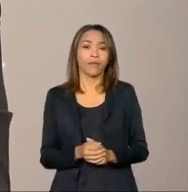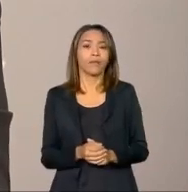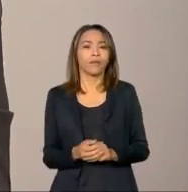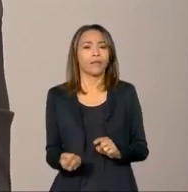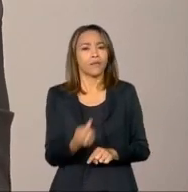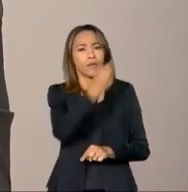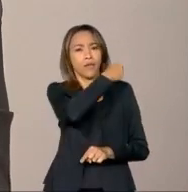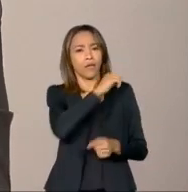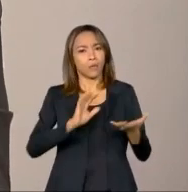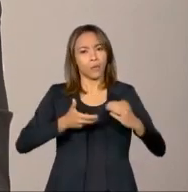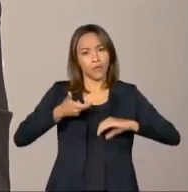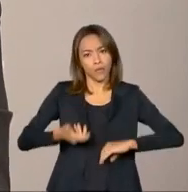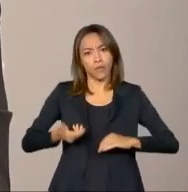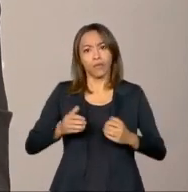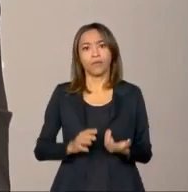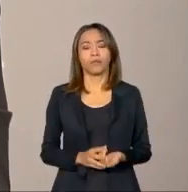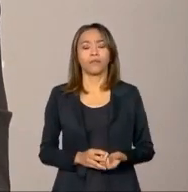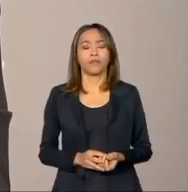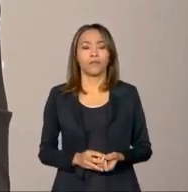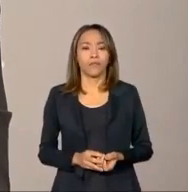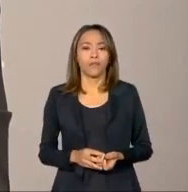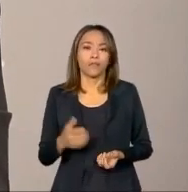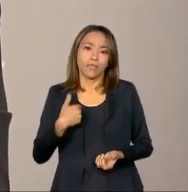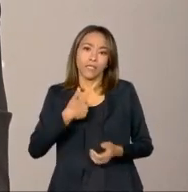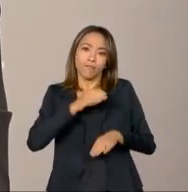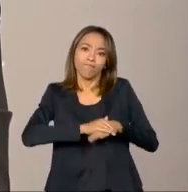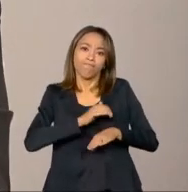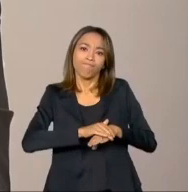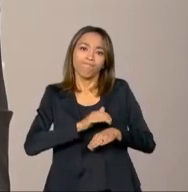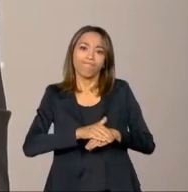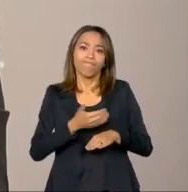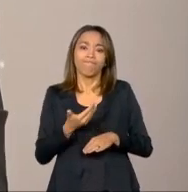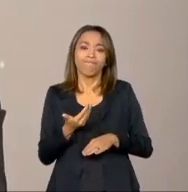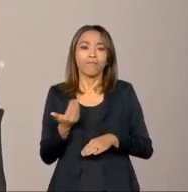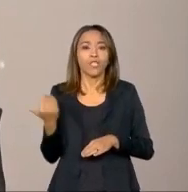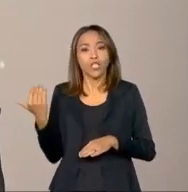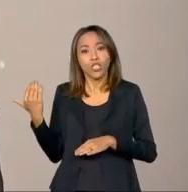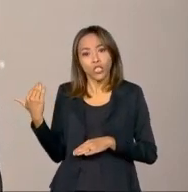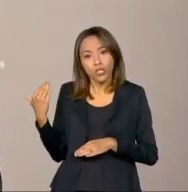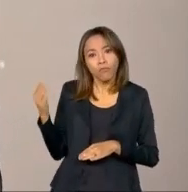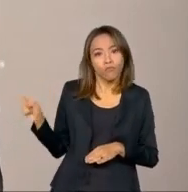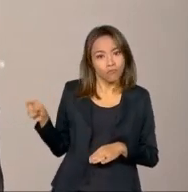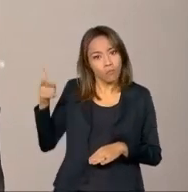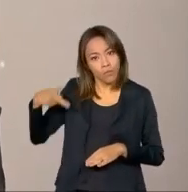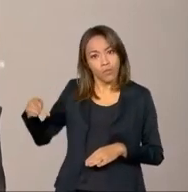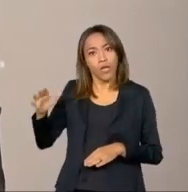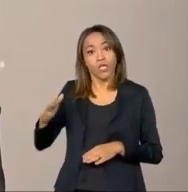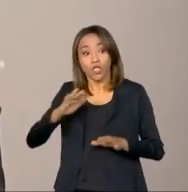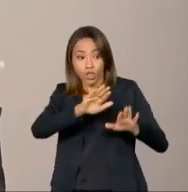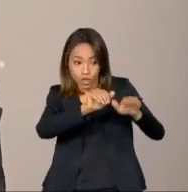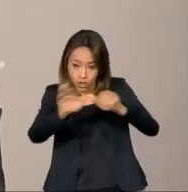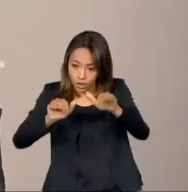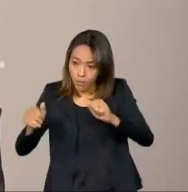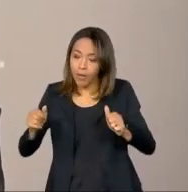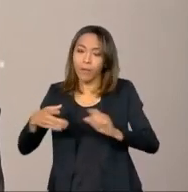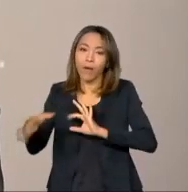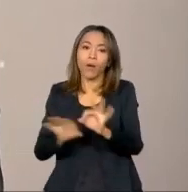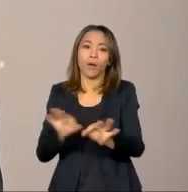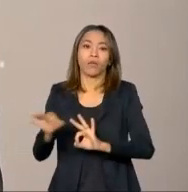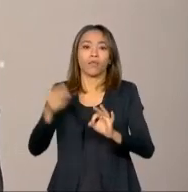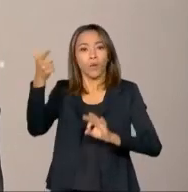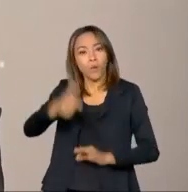congresso, ele então fizesse essa convocação para que nós então montássemos de novo um ministério. É